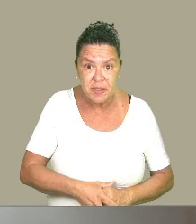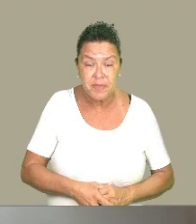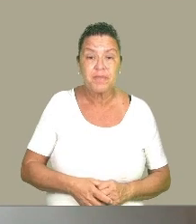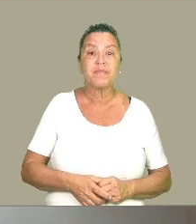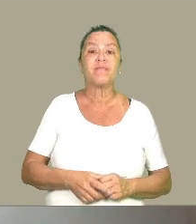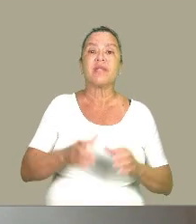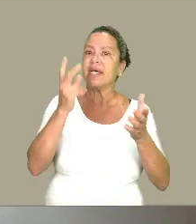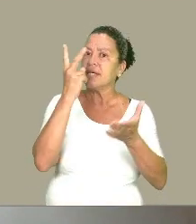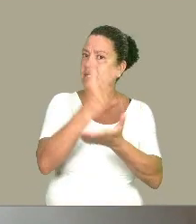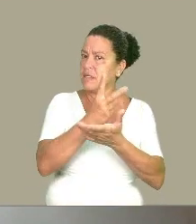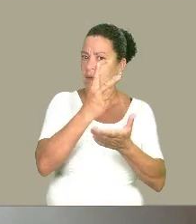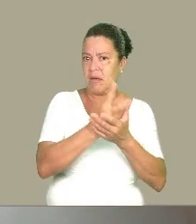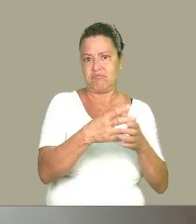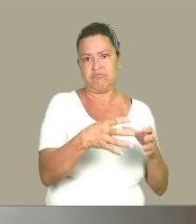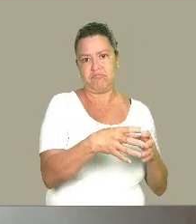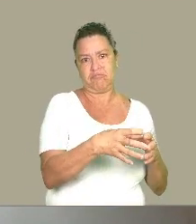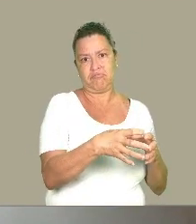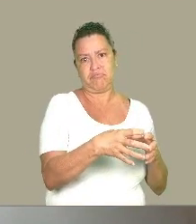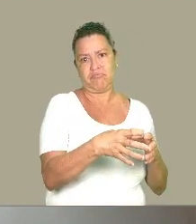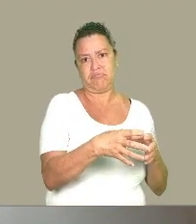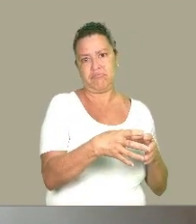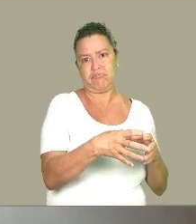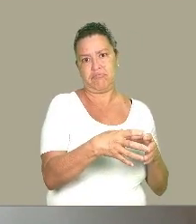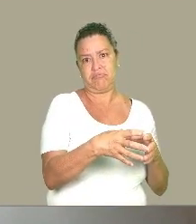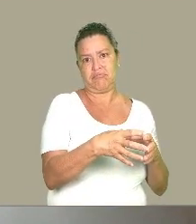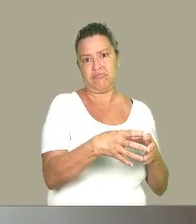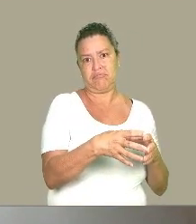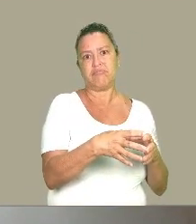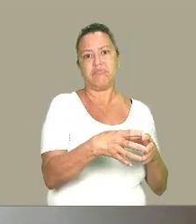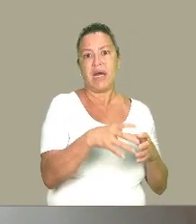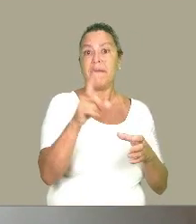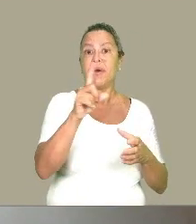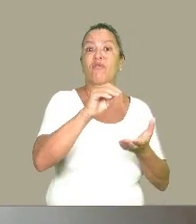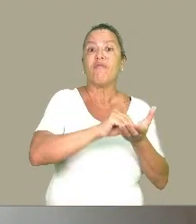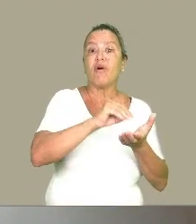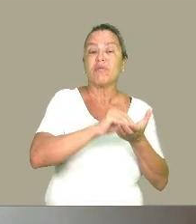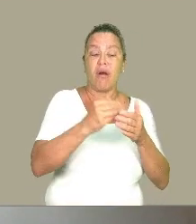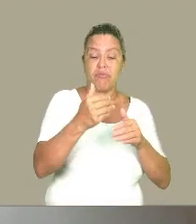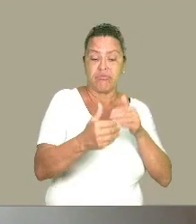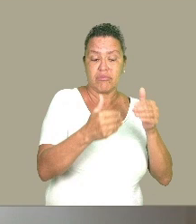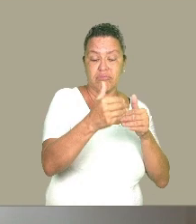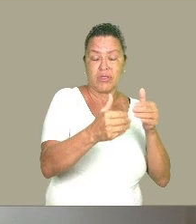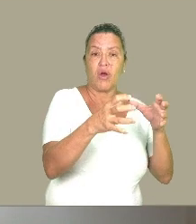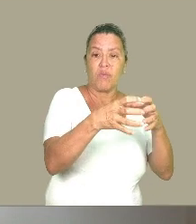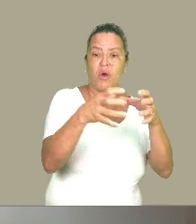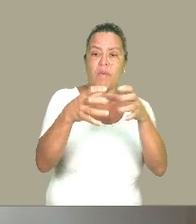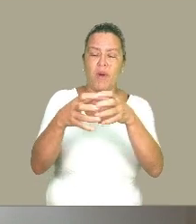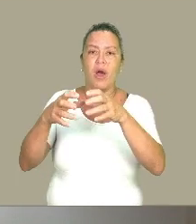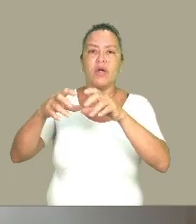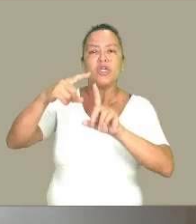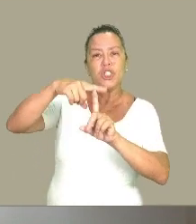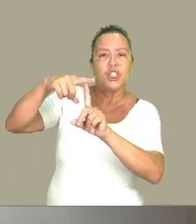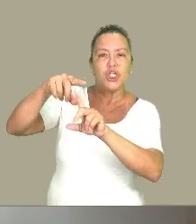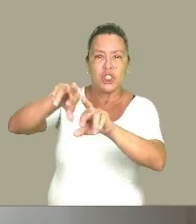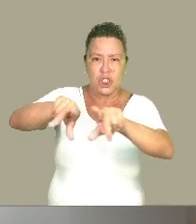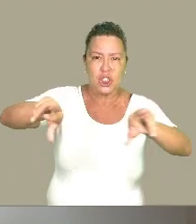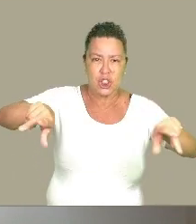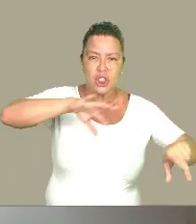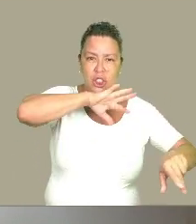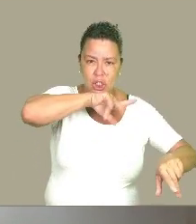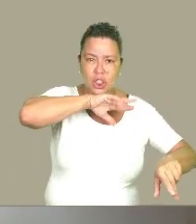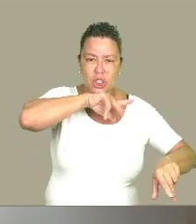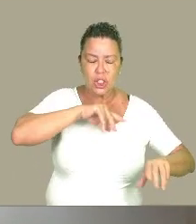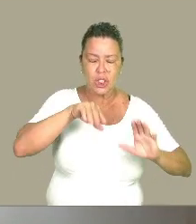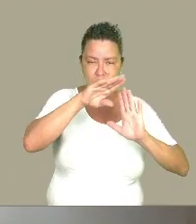unidos segundo espécie, e para que não falte o crescimento, reproduzindo-se na ordem a que